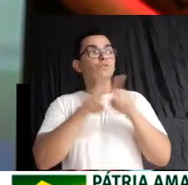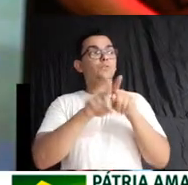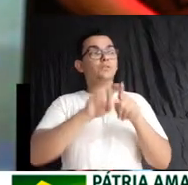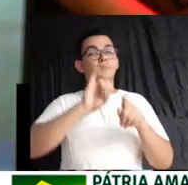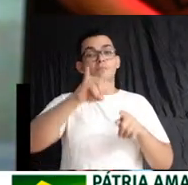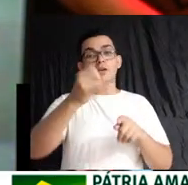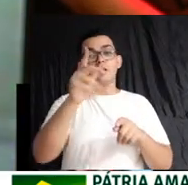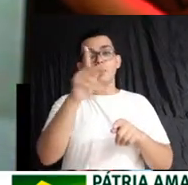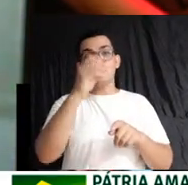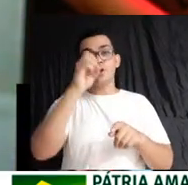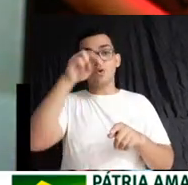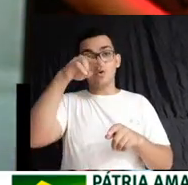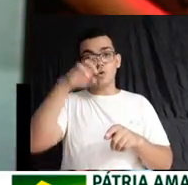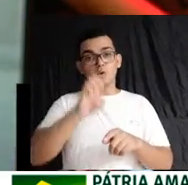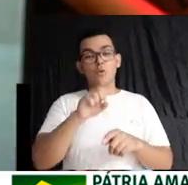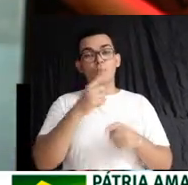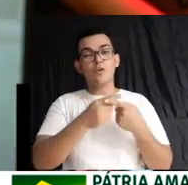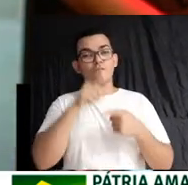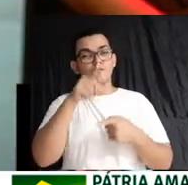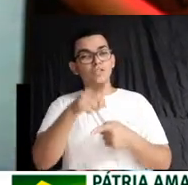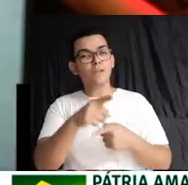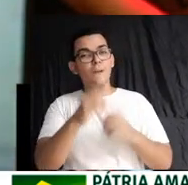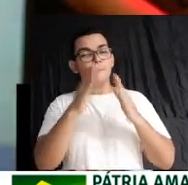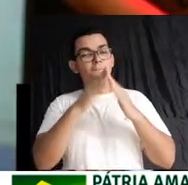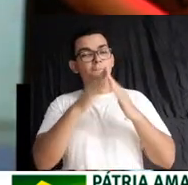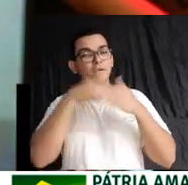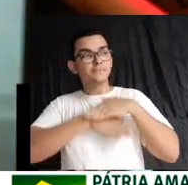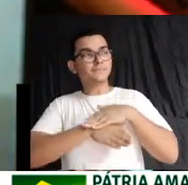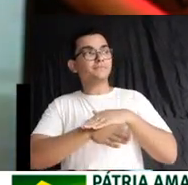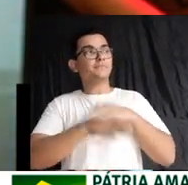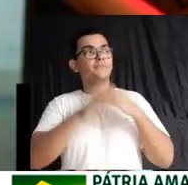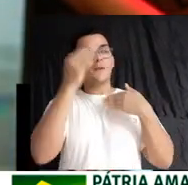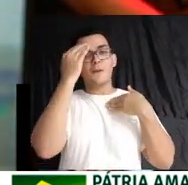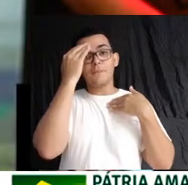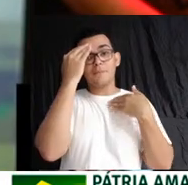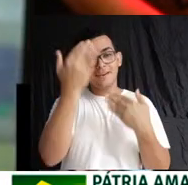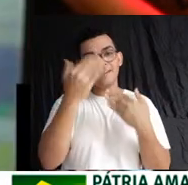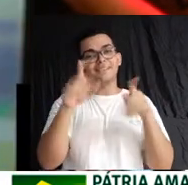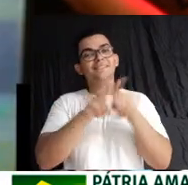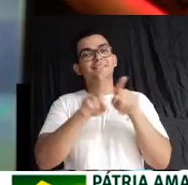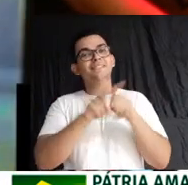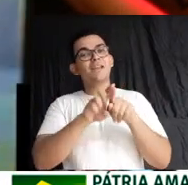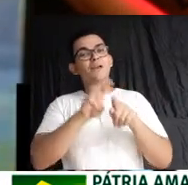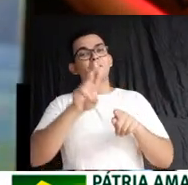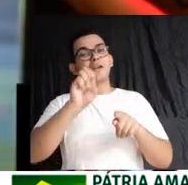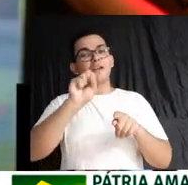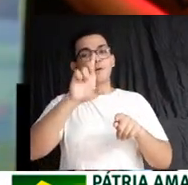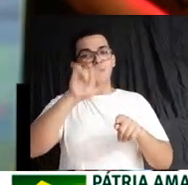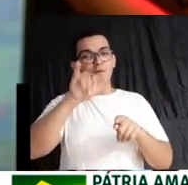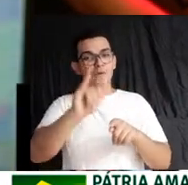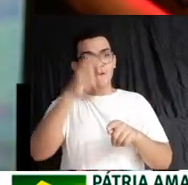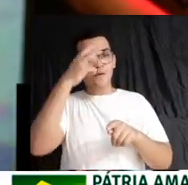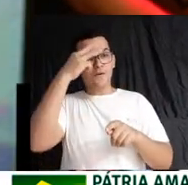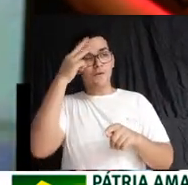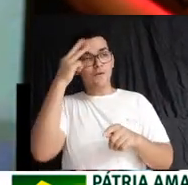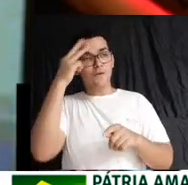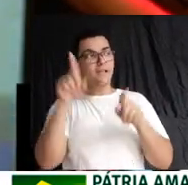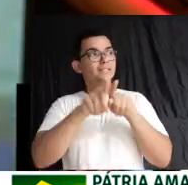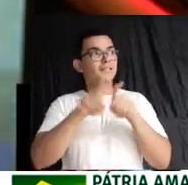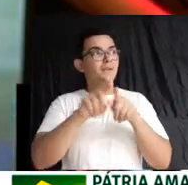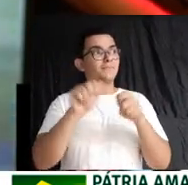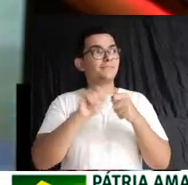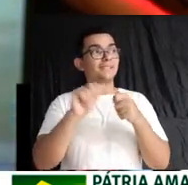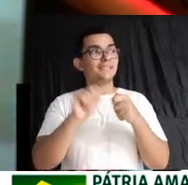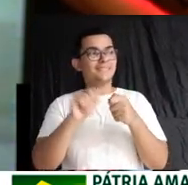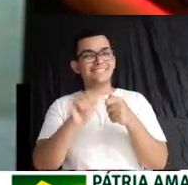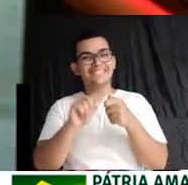coração, Johnny. Você mora no meu peito, né? Você sabe disso. Obrigada, Wesley. Wesley do Carmo. Cara que grava